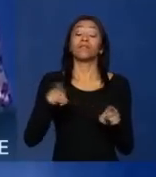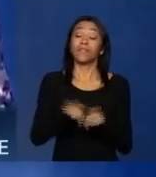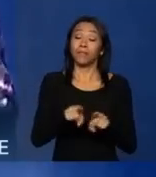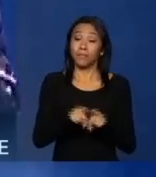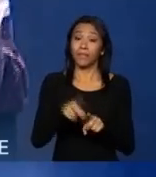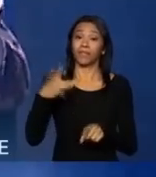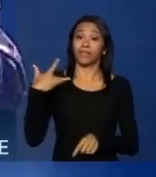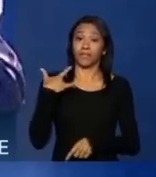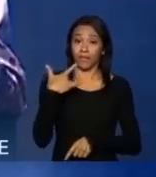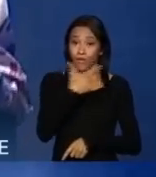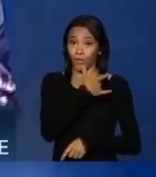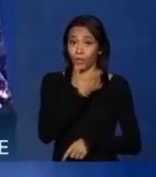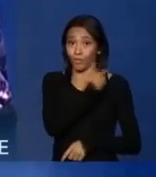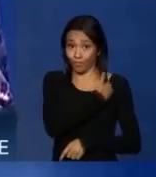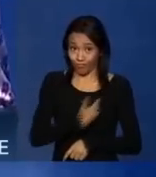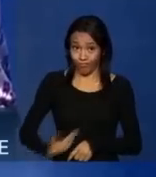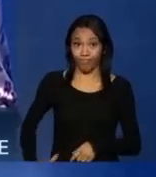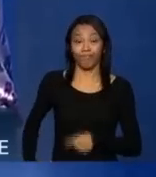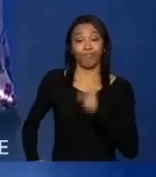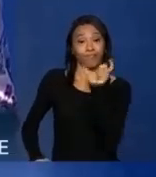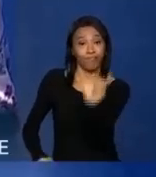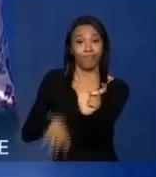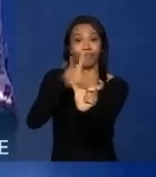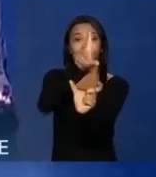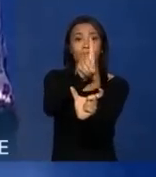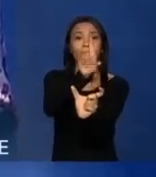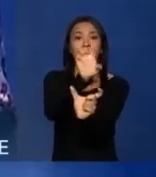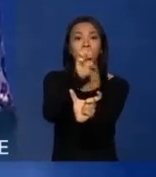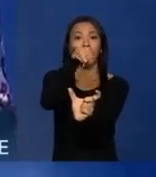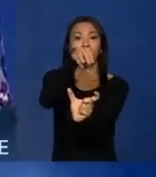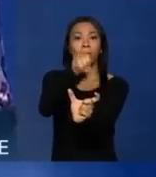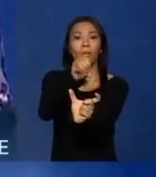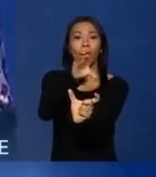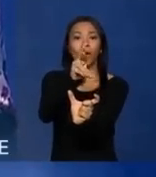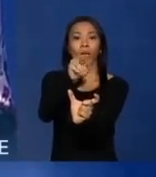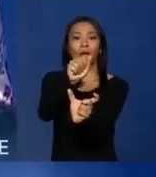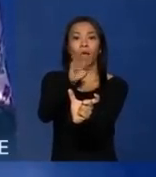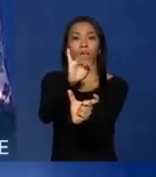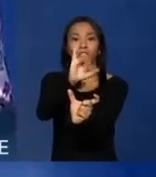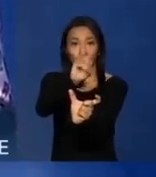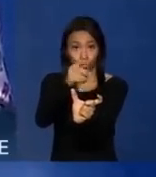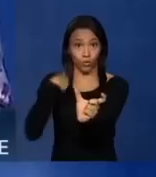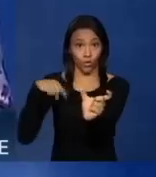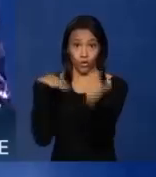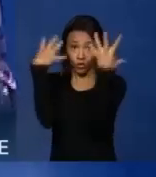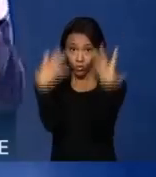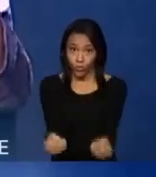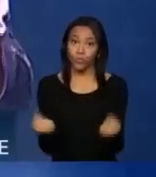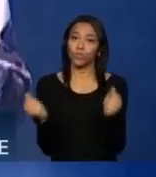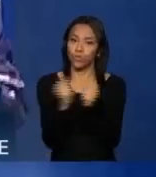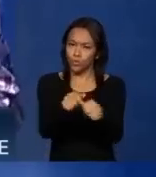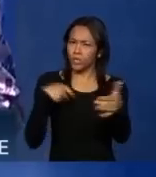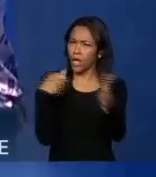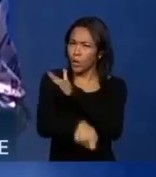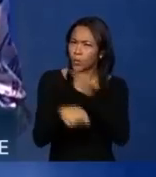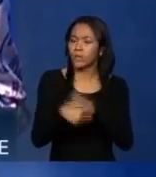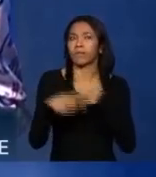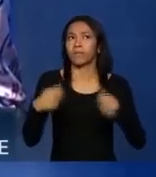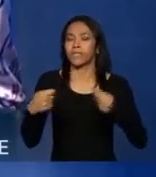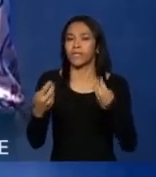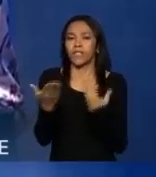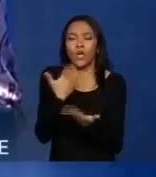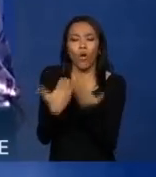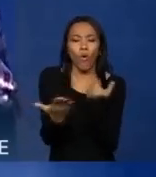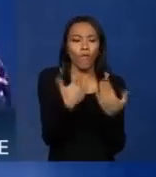democracia. Quero dizer para vocês que nós estamos juntos nessa luta, que que vai nos exigir muito diálogo e